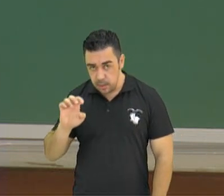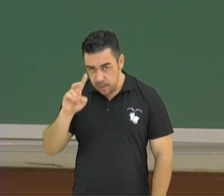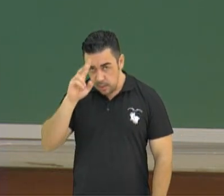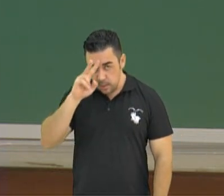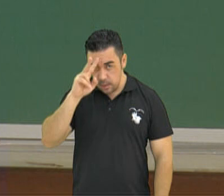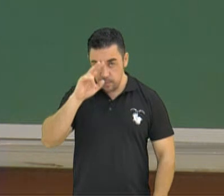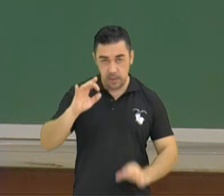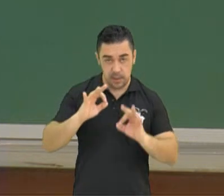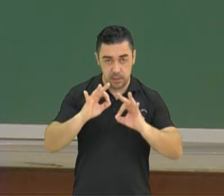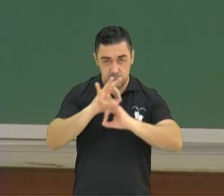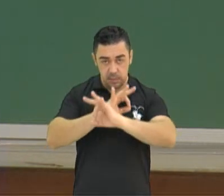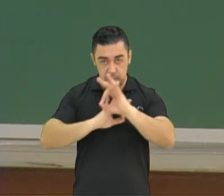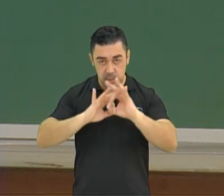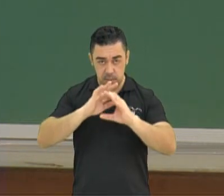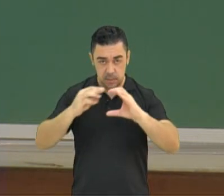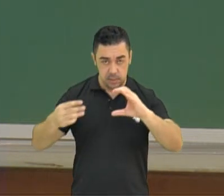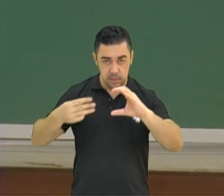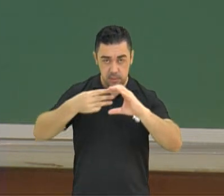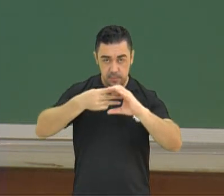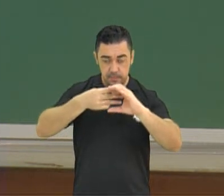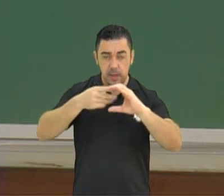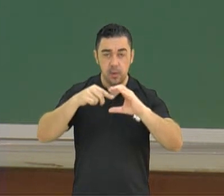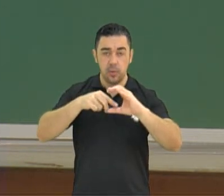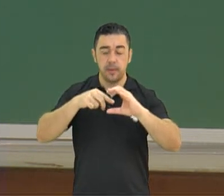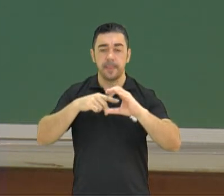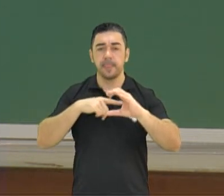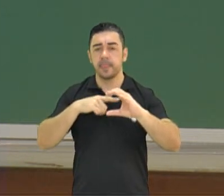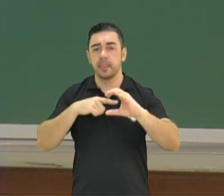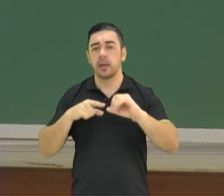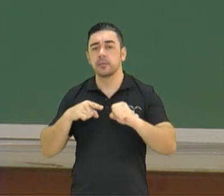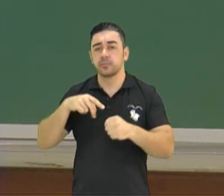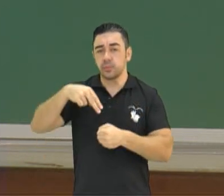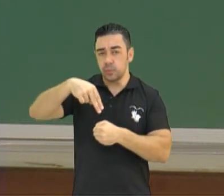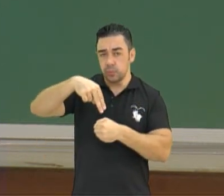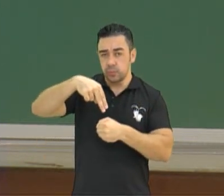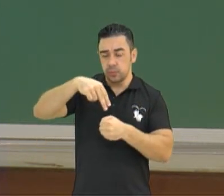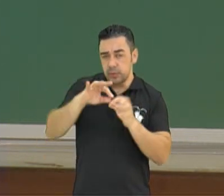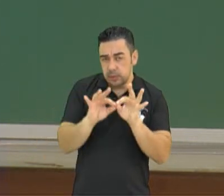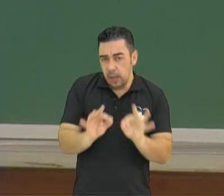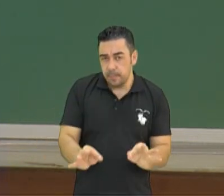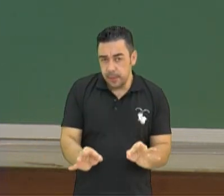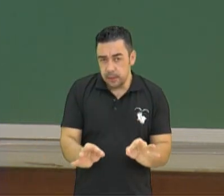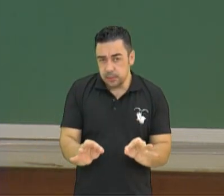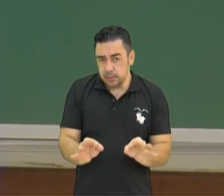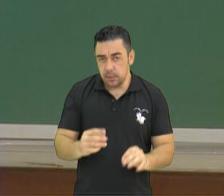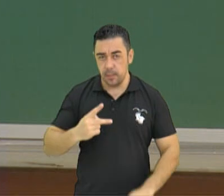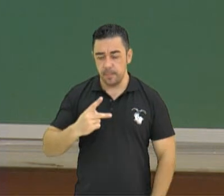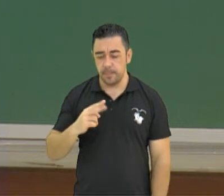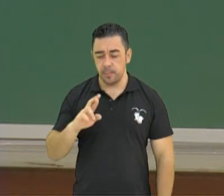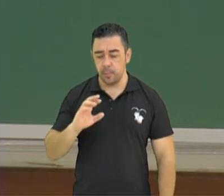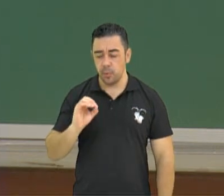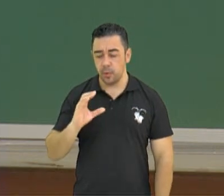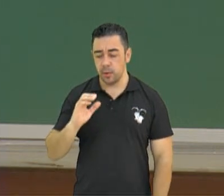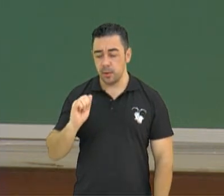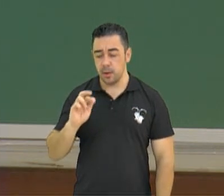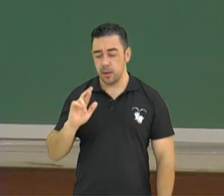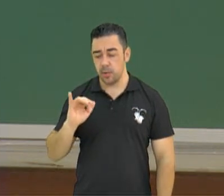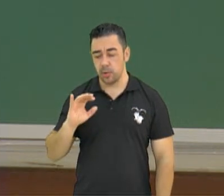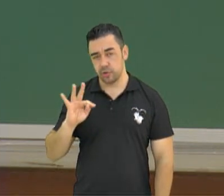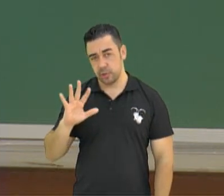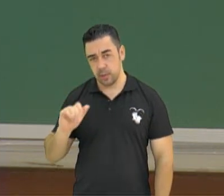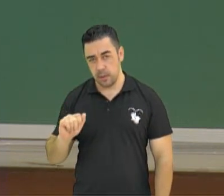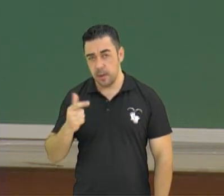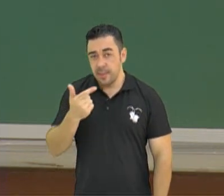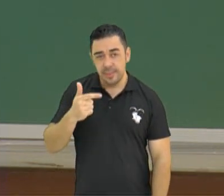célula procarionte ou a célula procariótica. Lembra aquela célula mais simples, que ela não tem aquele monte de organelas e